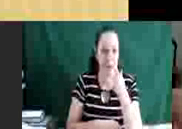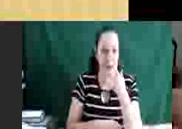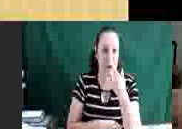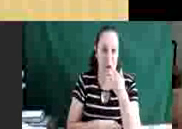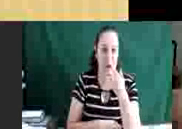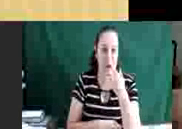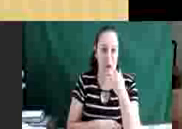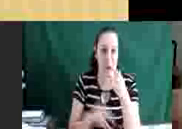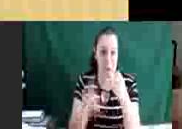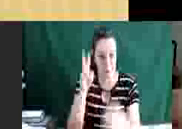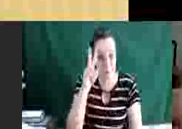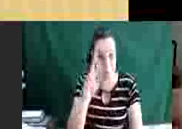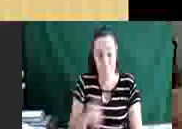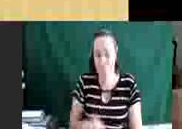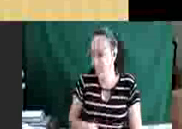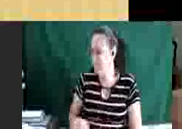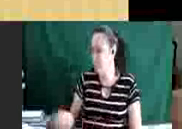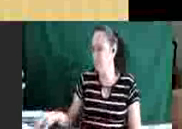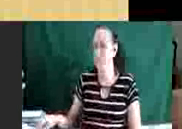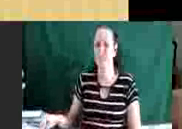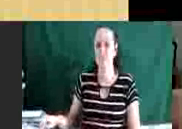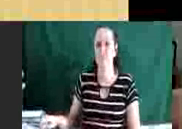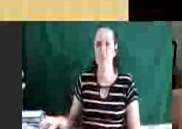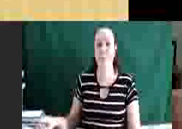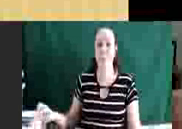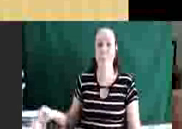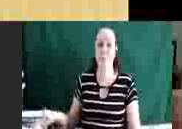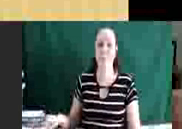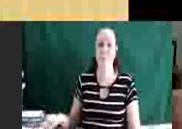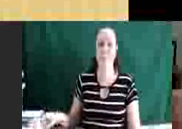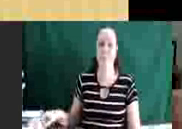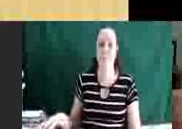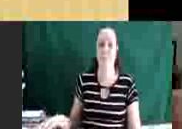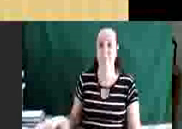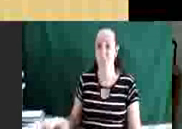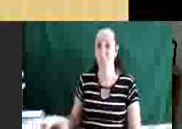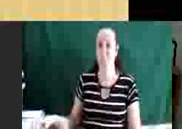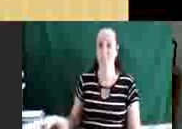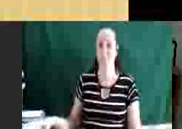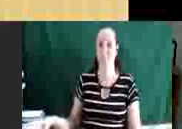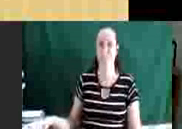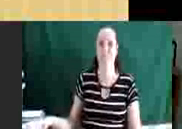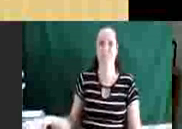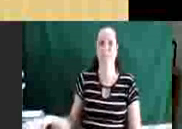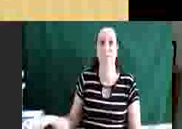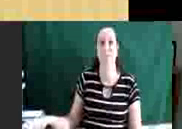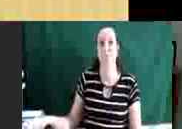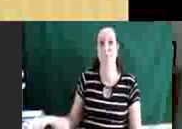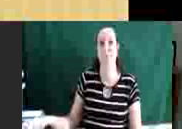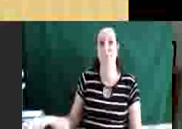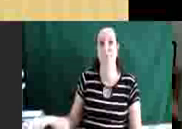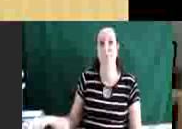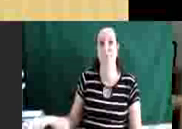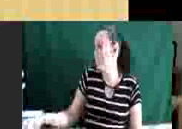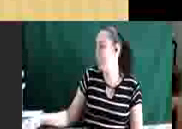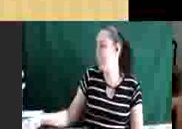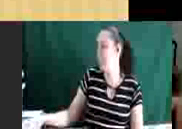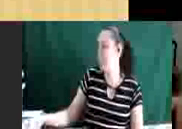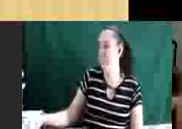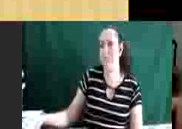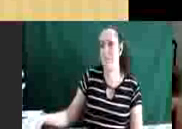análise de malwares, de vírus, tá? Então, esse aqui é um ótimo... Então, é um guia de ferramentas aqui que você tem para você poder se